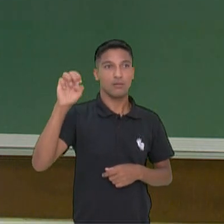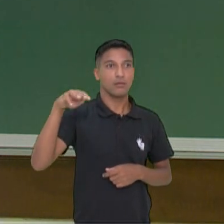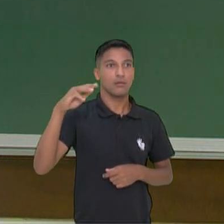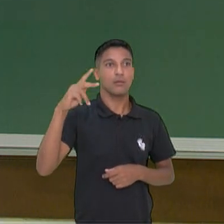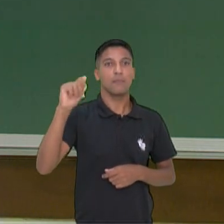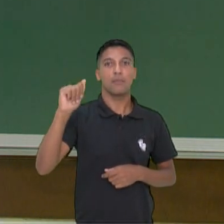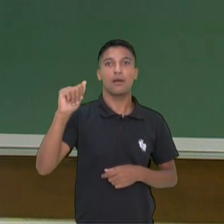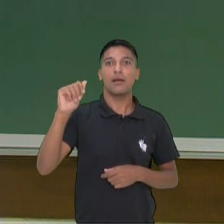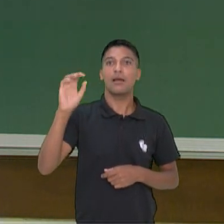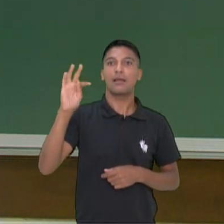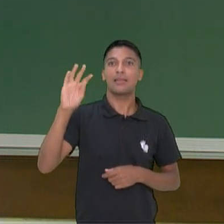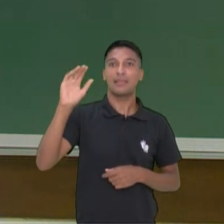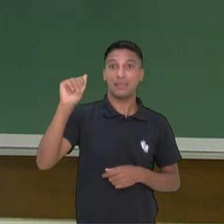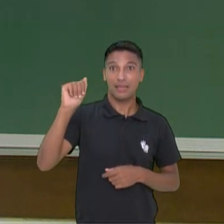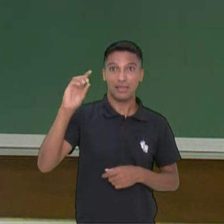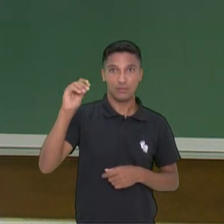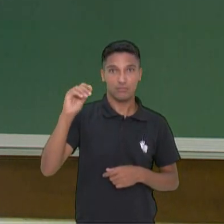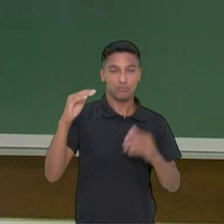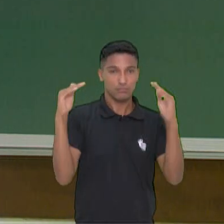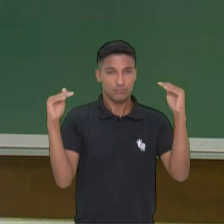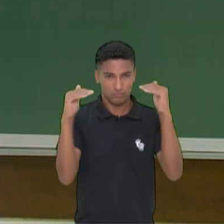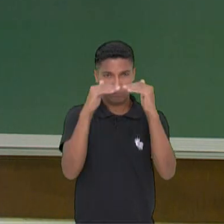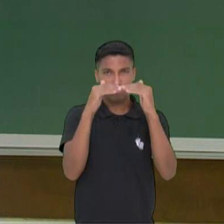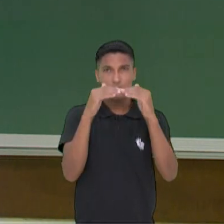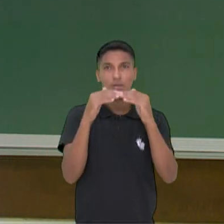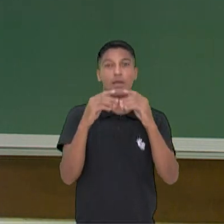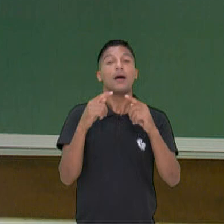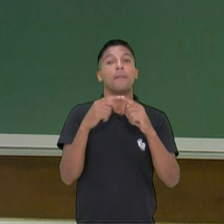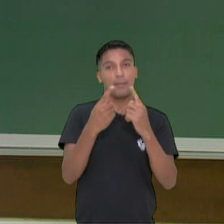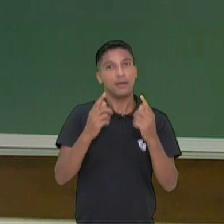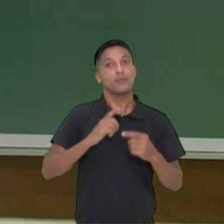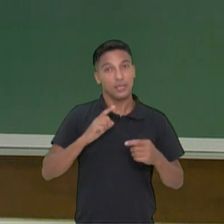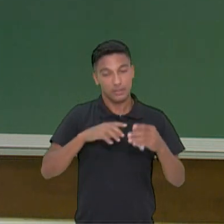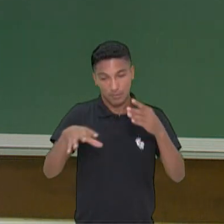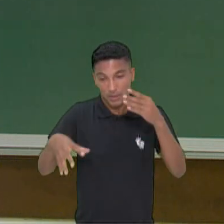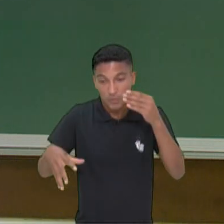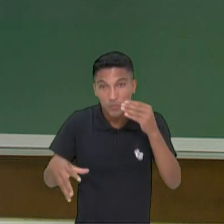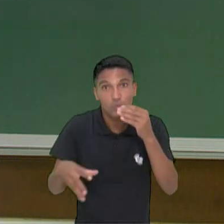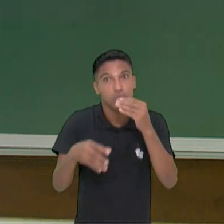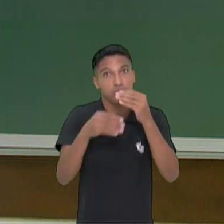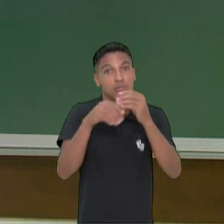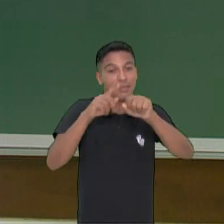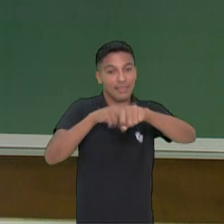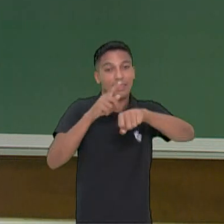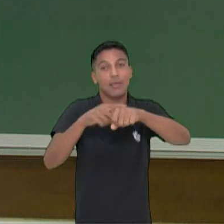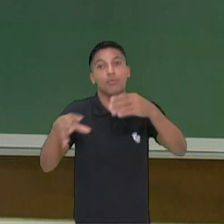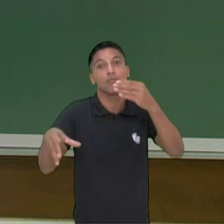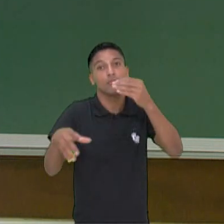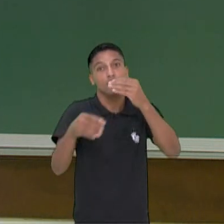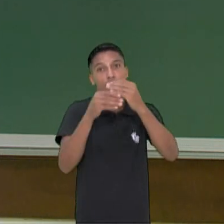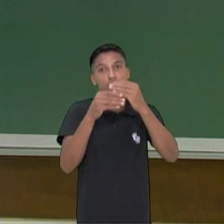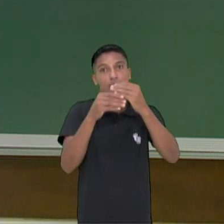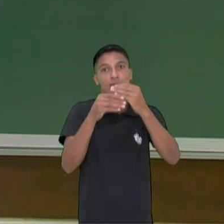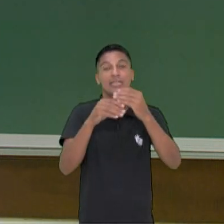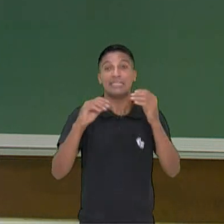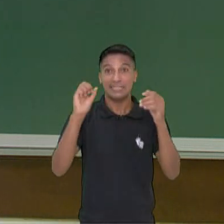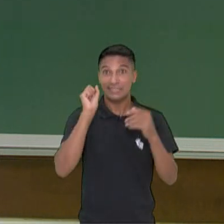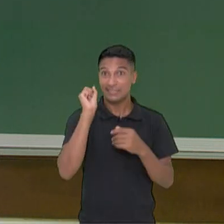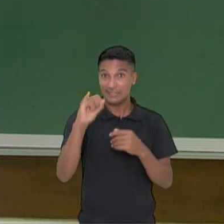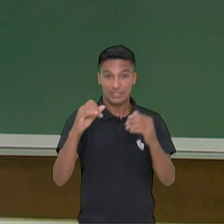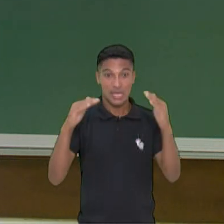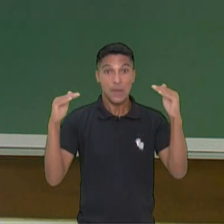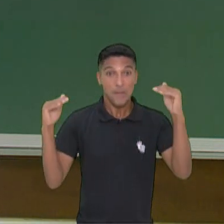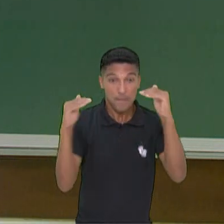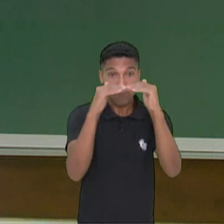se fosse o gol de ouro lembra quando existe uma prorrogação no futebol quem marcasse o gol primeiro ganhava o jogo até mais ou menos assim na esgrima